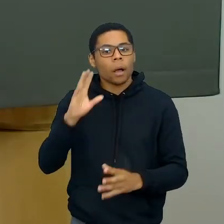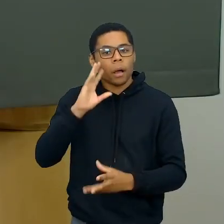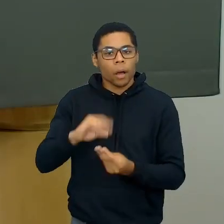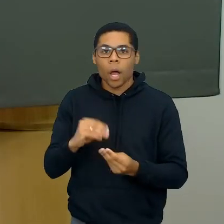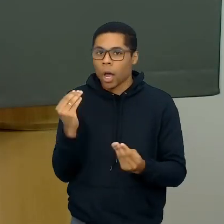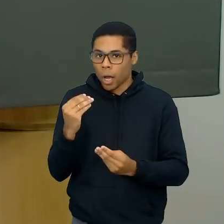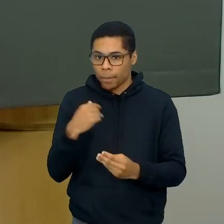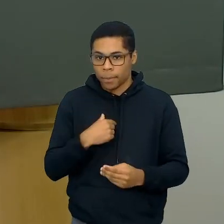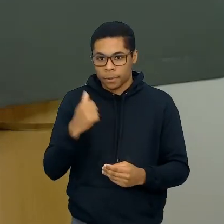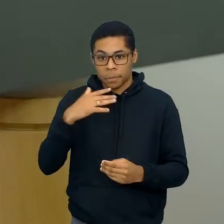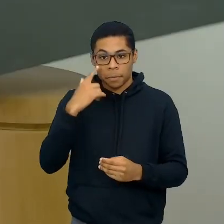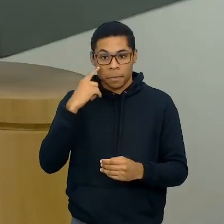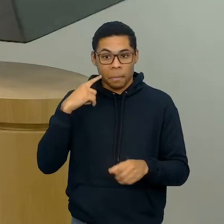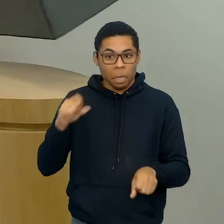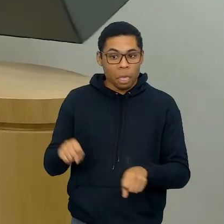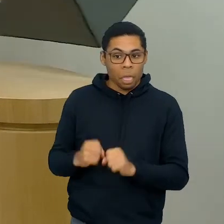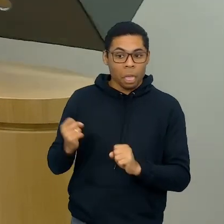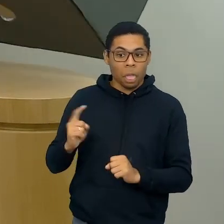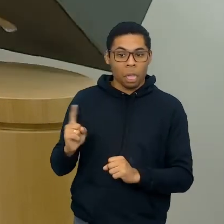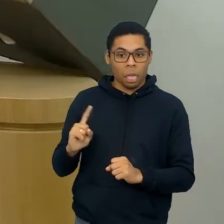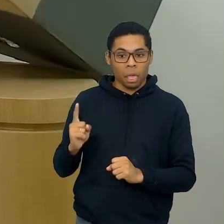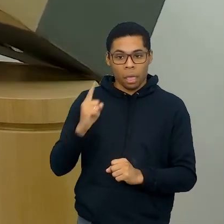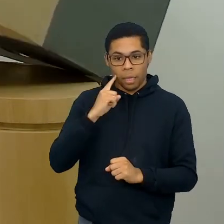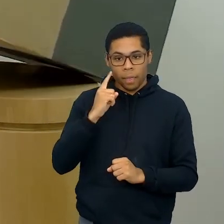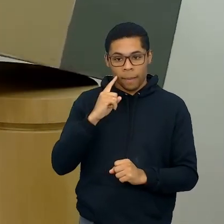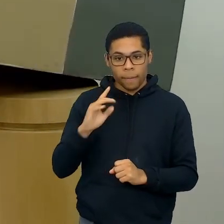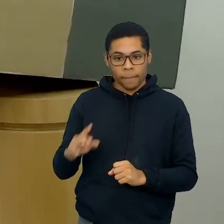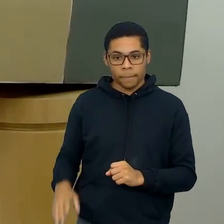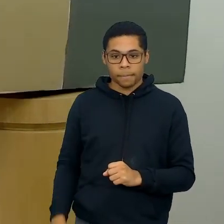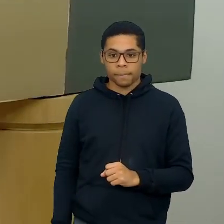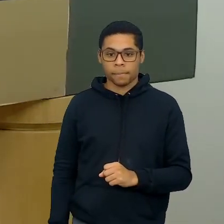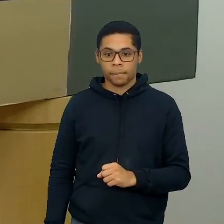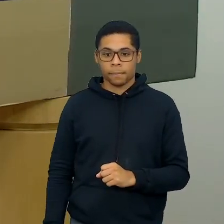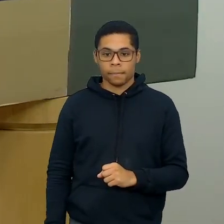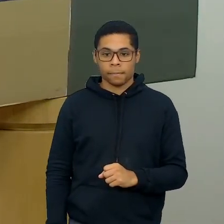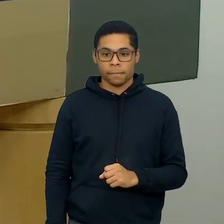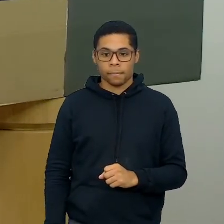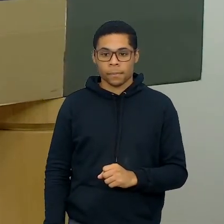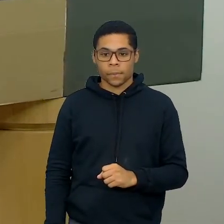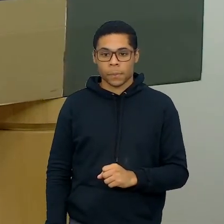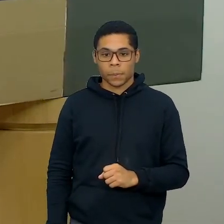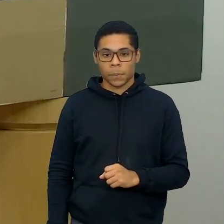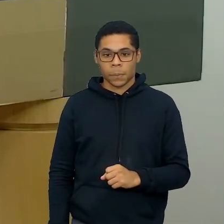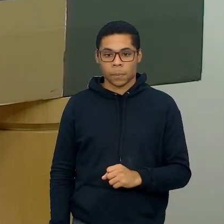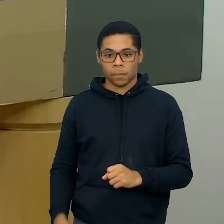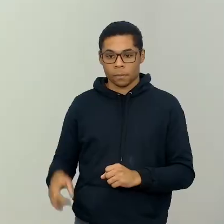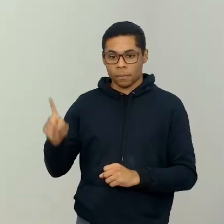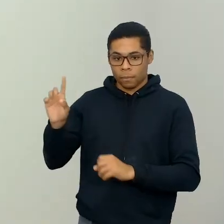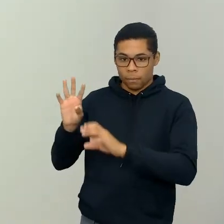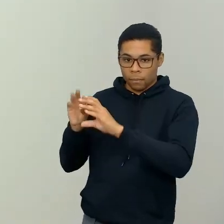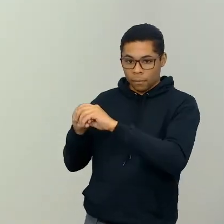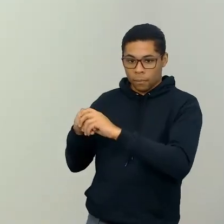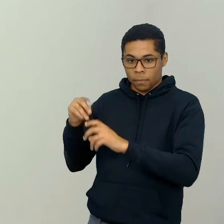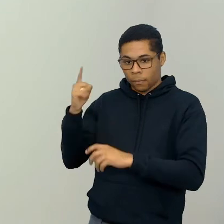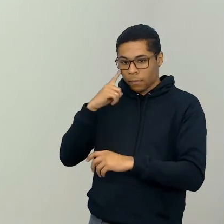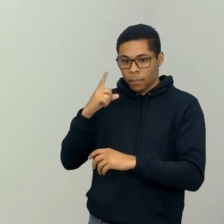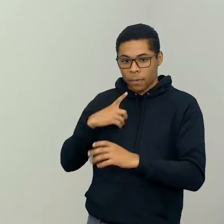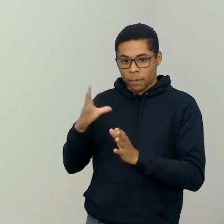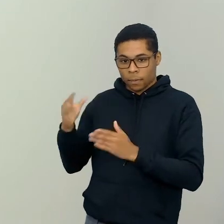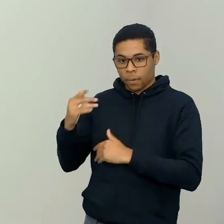sem nenhum acidente, mostrar para você. Olha, lá dentro eu tenho aí a